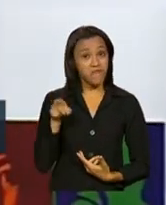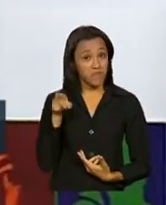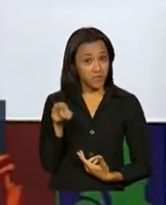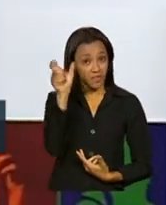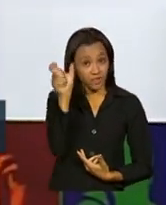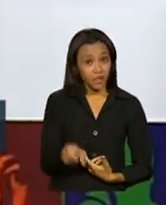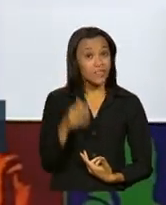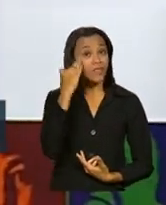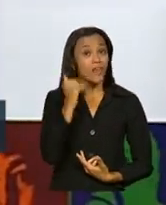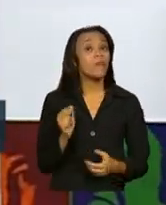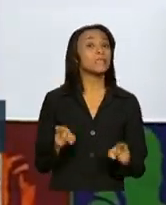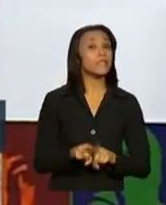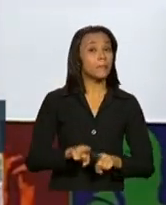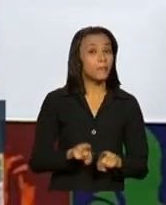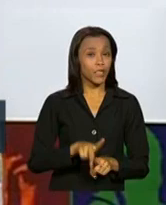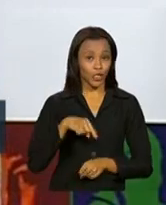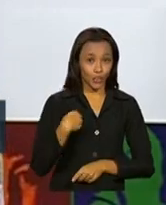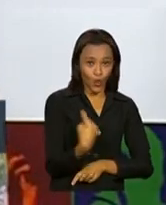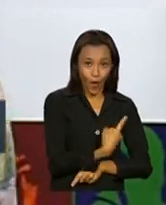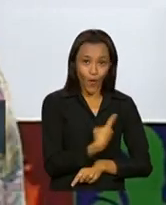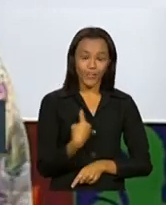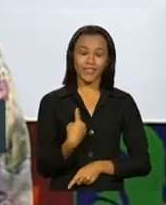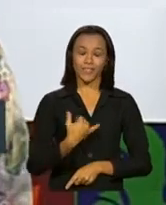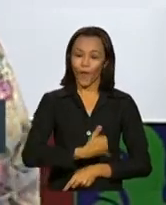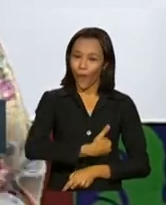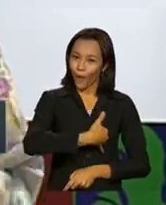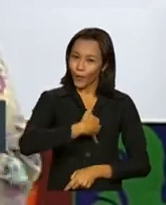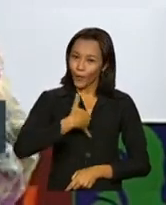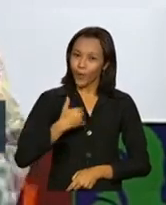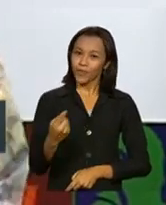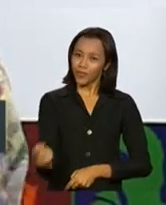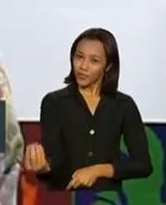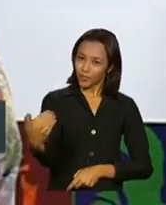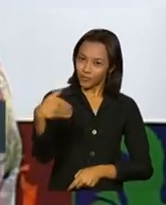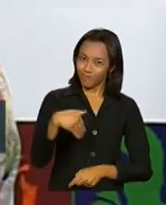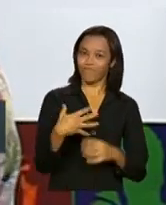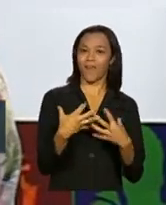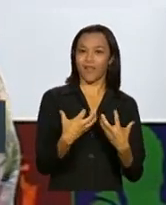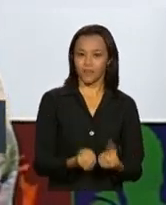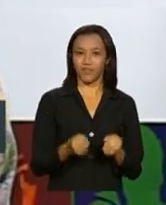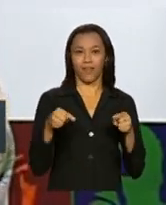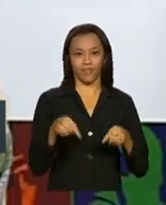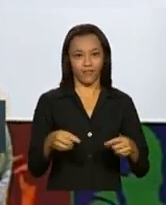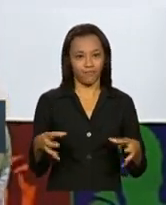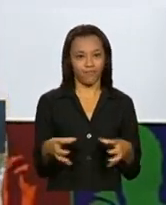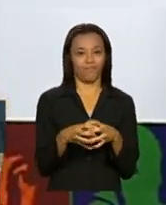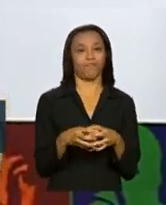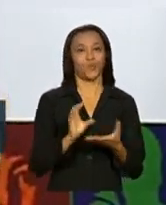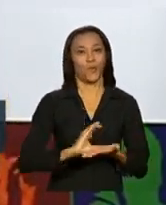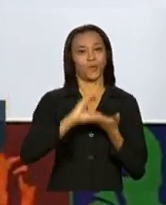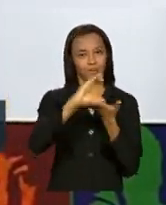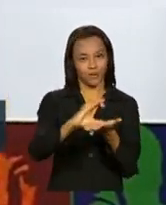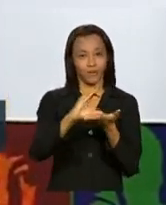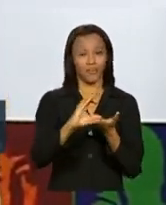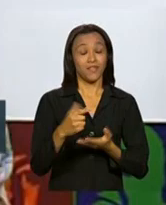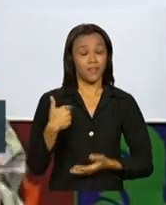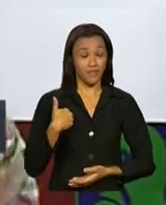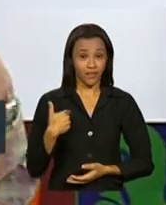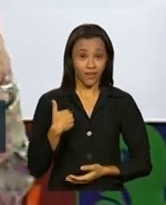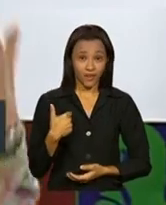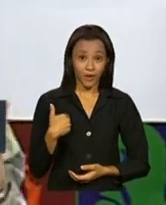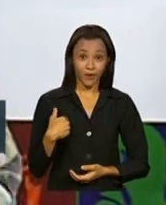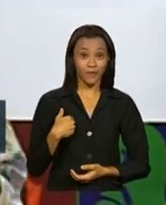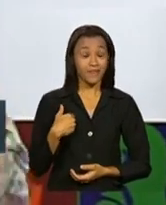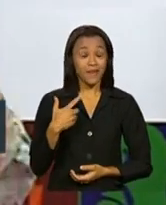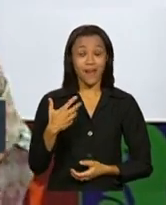você saiba que nós estamos muito orgulhosas de tê-la aqui né e eu fiz questão pessoalmente